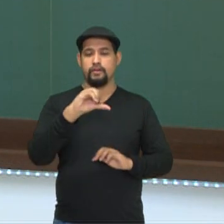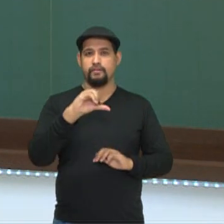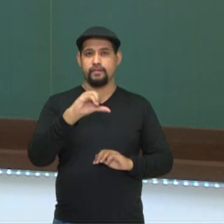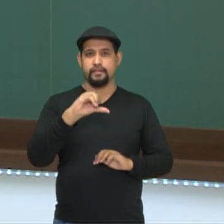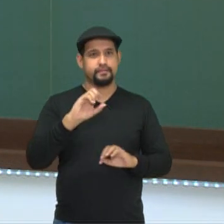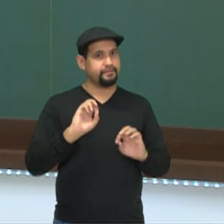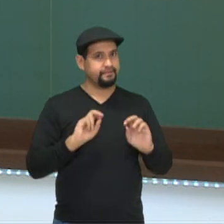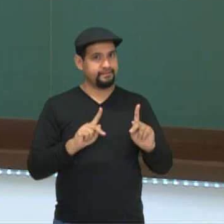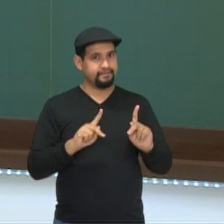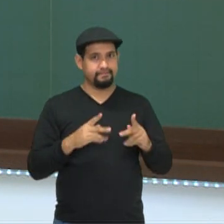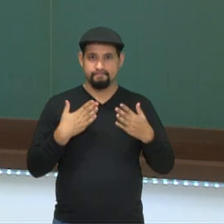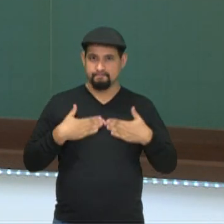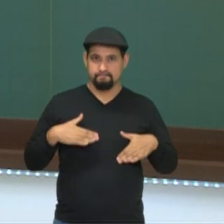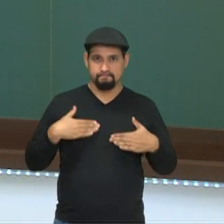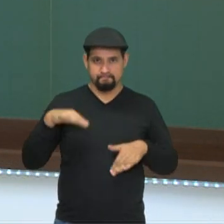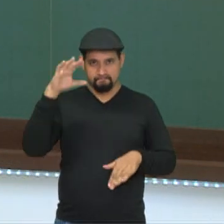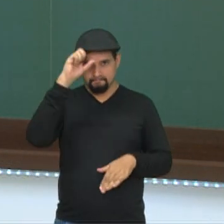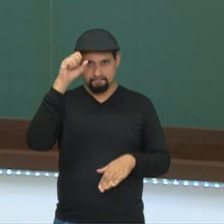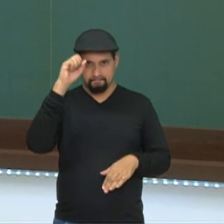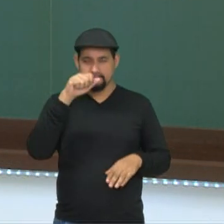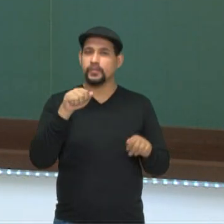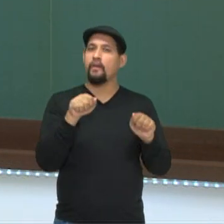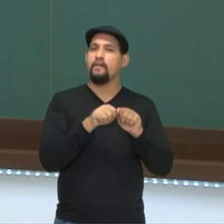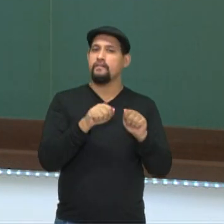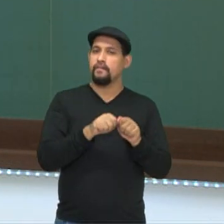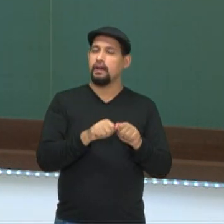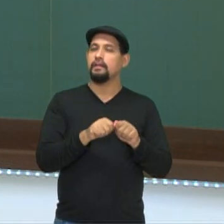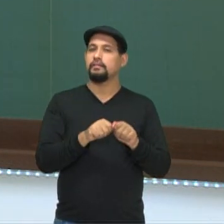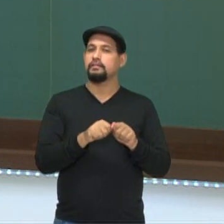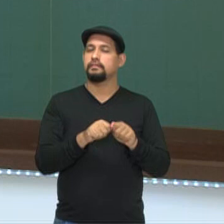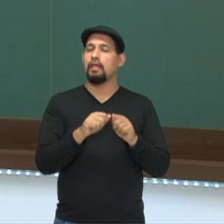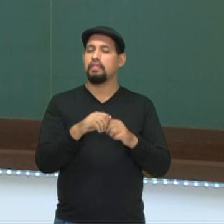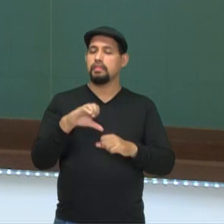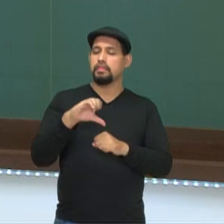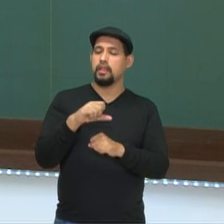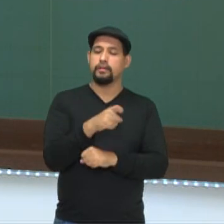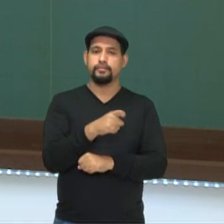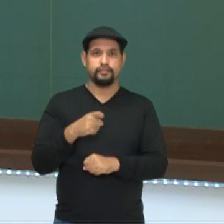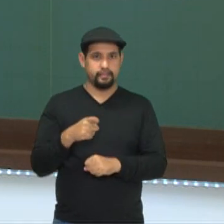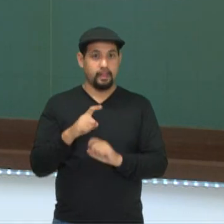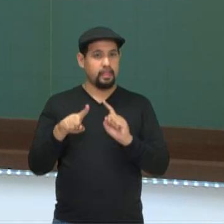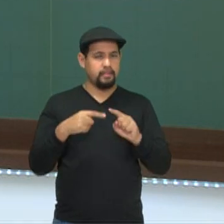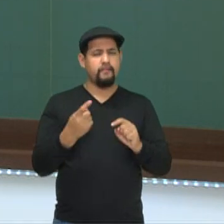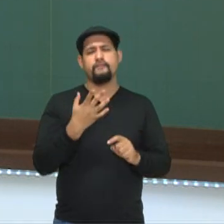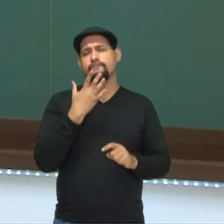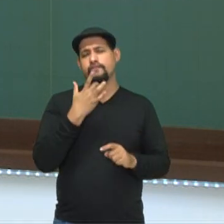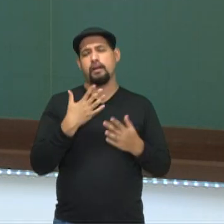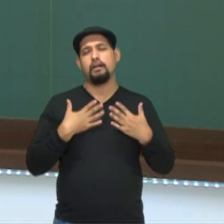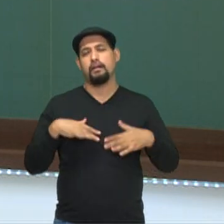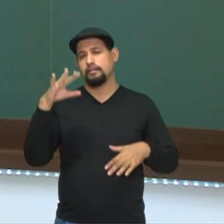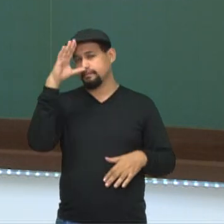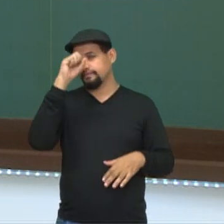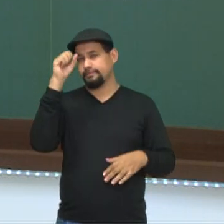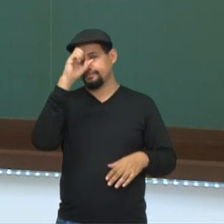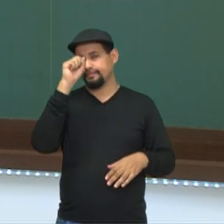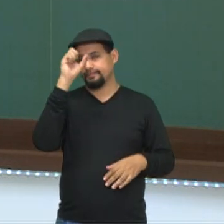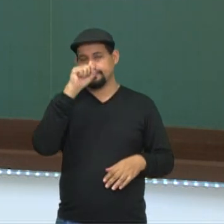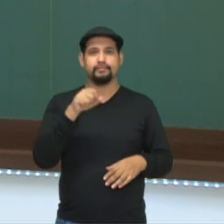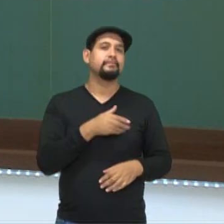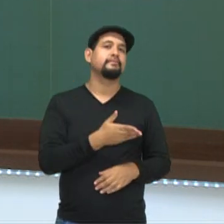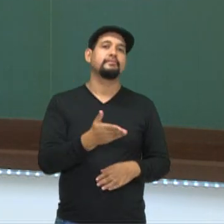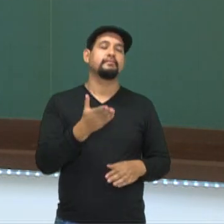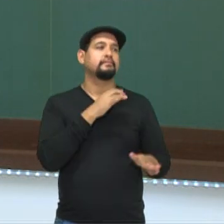Ok? Tranquilo aí? Faz a equação na incógnita x, que eu acho que fica mais tranquilo nesse primeiro momento de